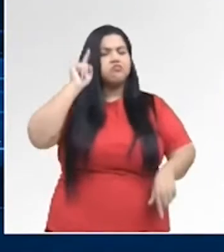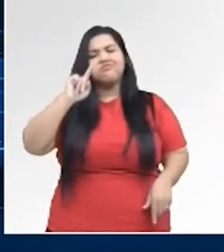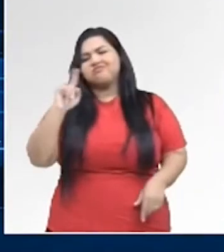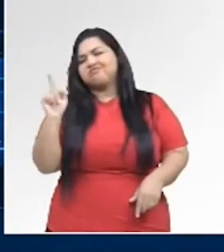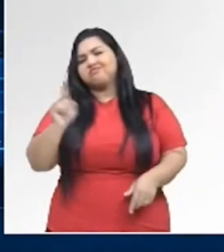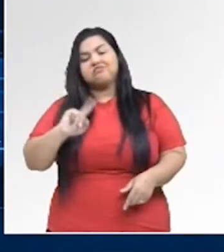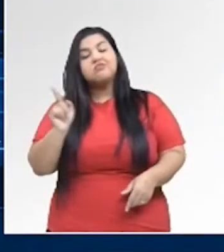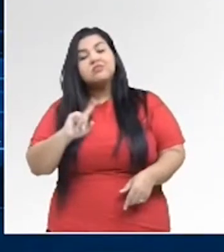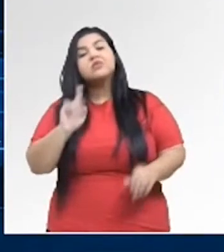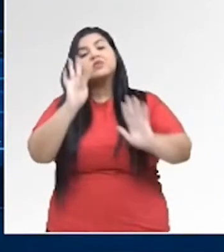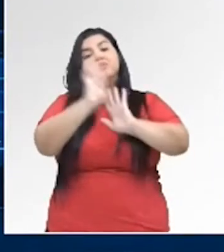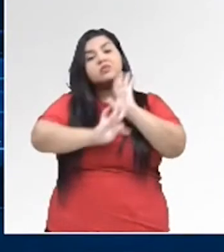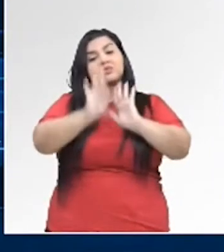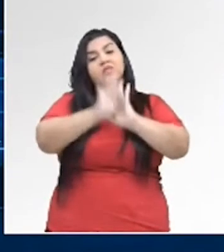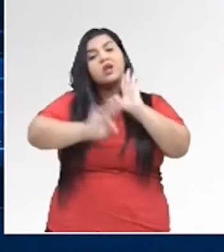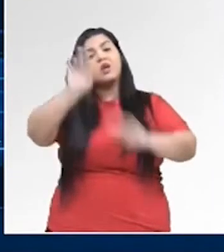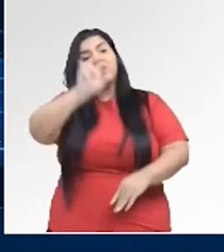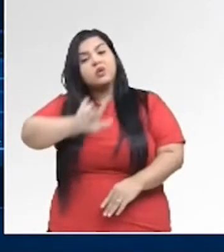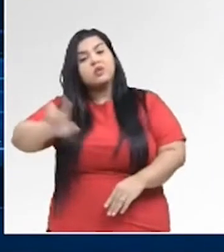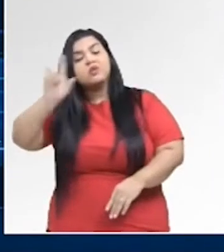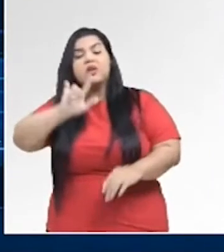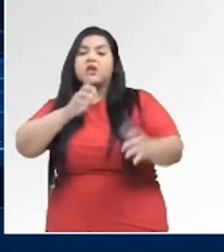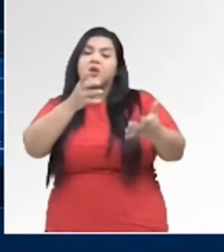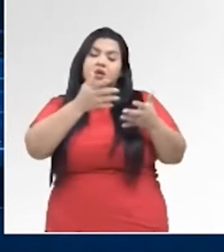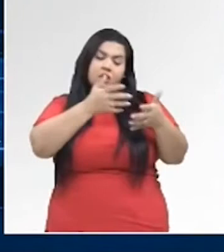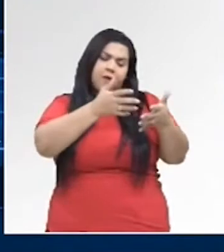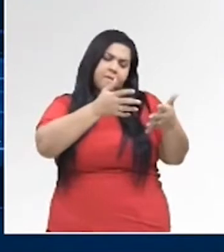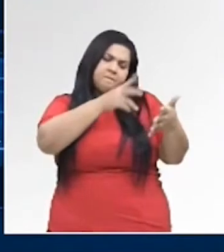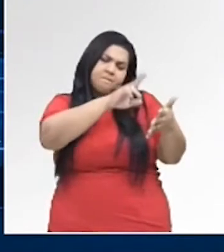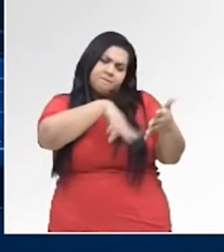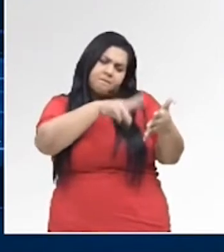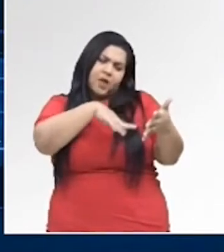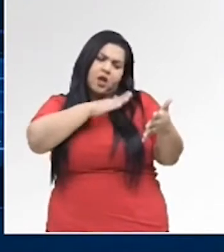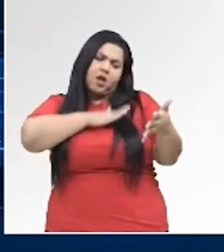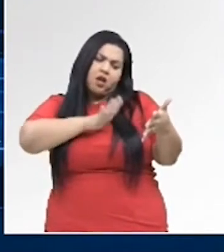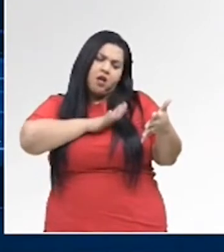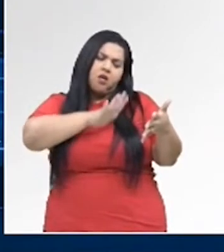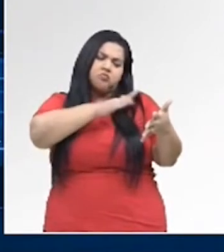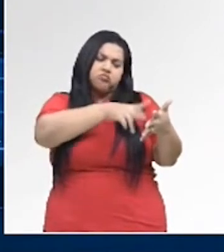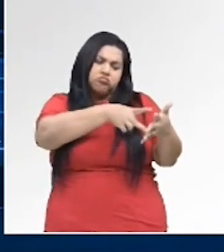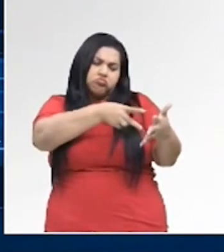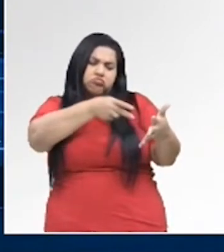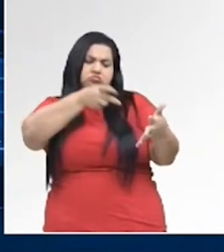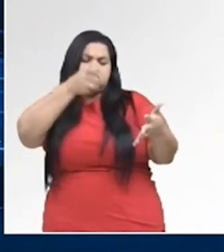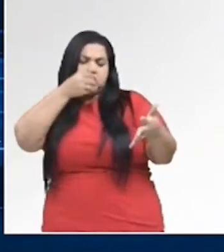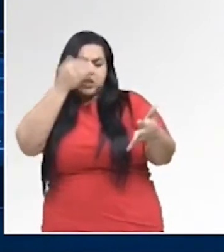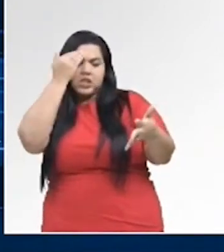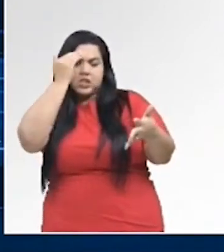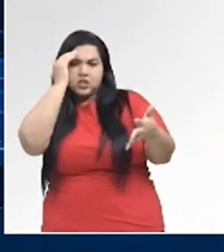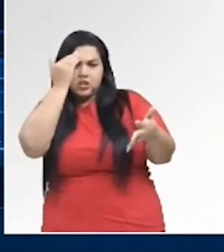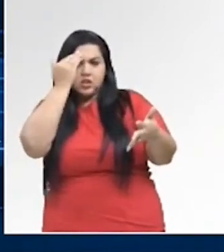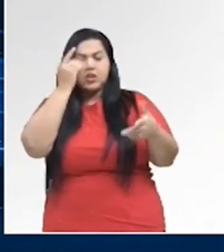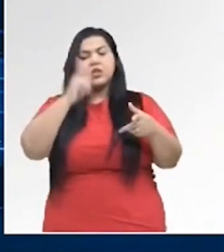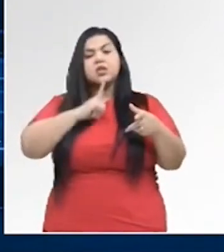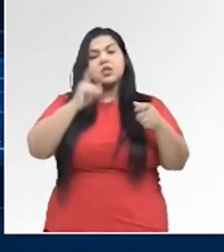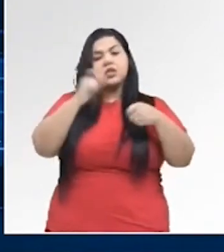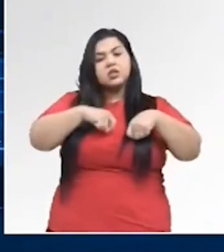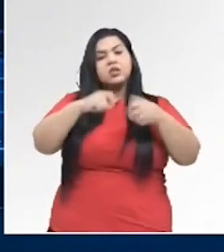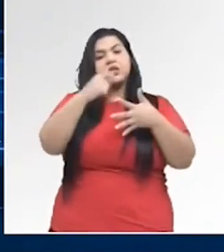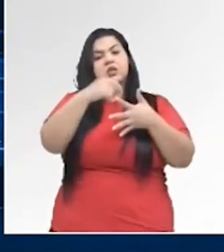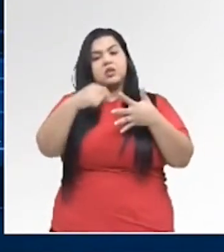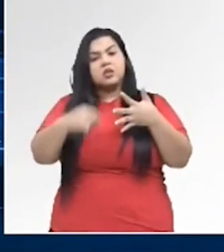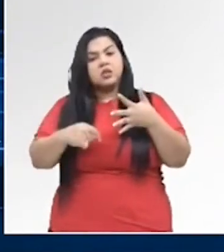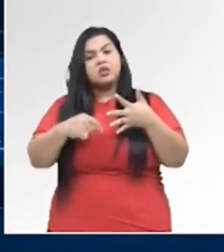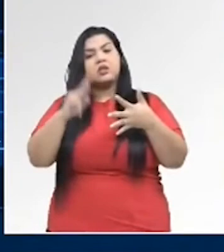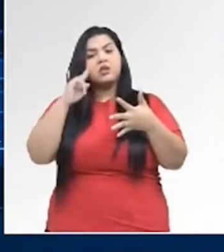Então, o texto literário, ele requer esta interpretação, tá? ele possui como característica que nós já